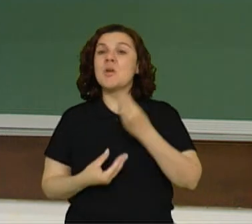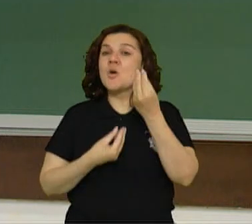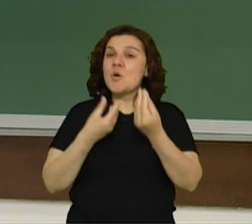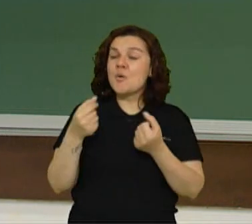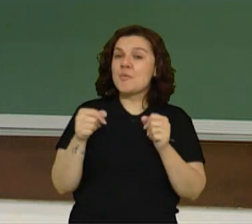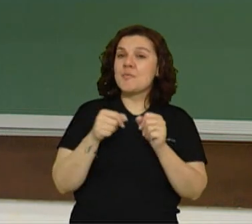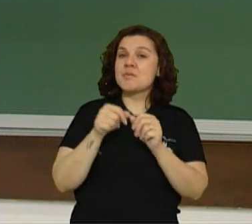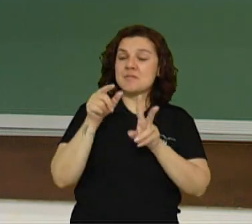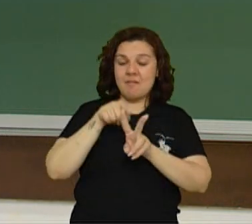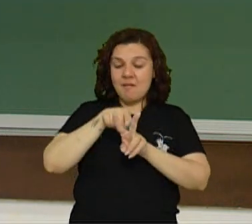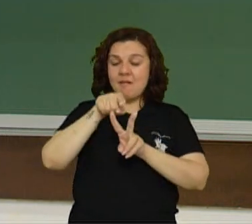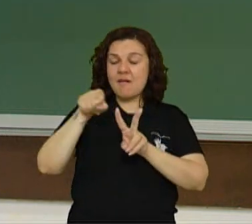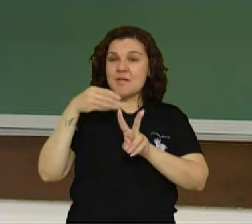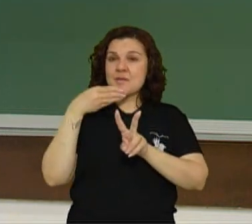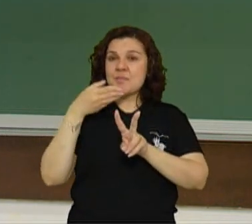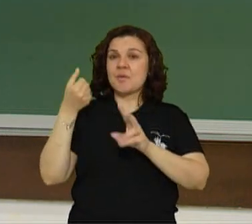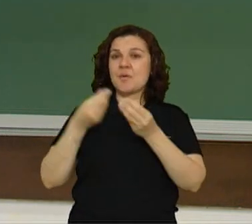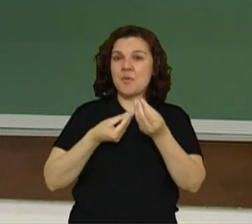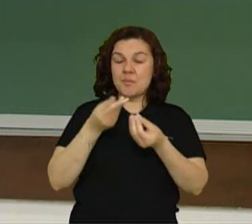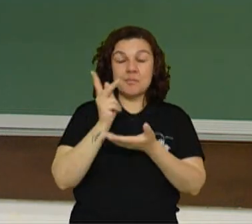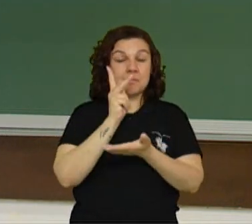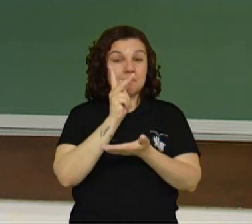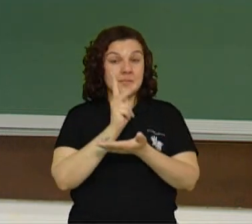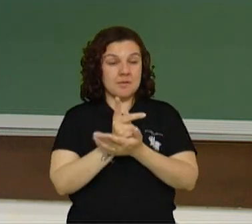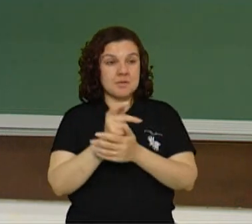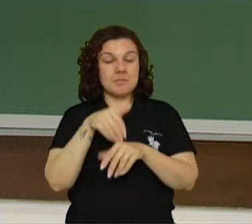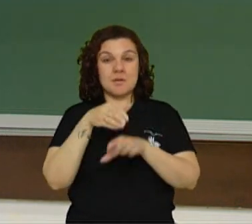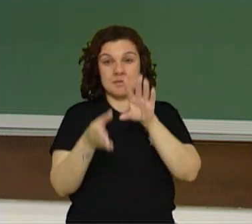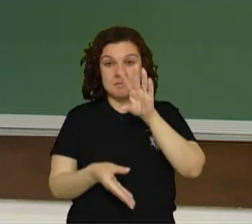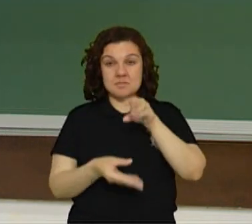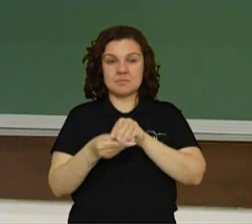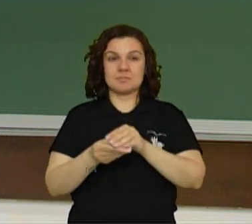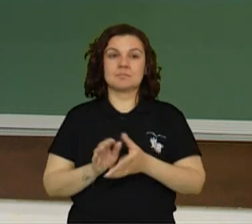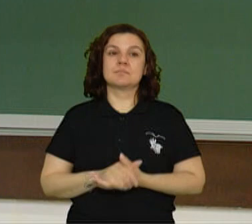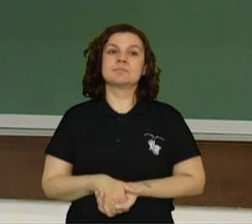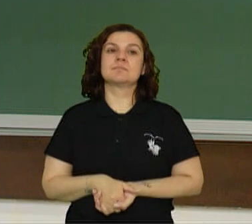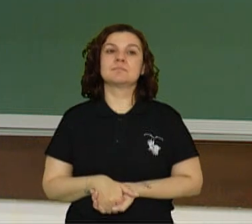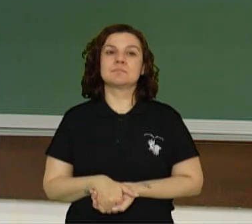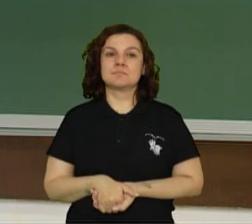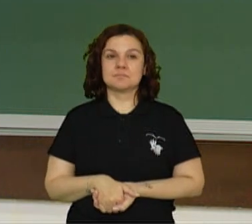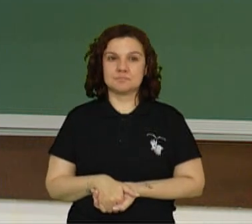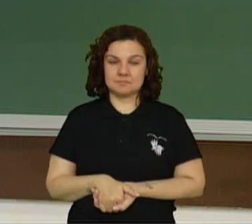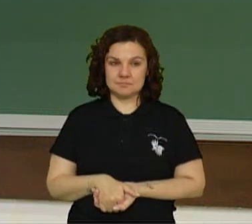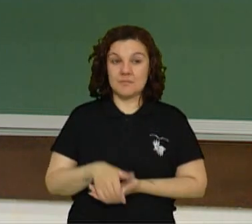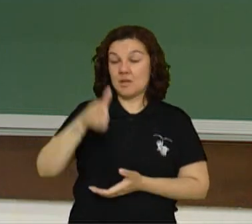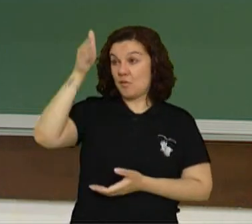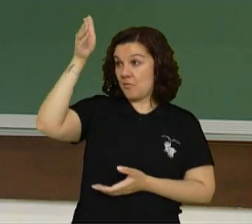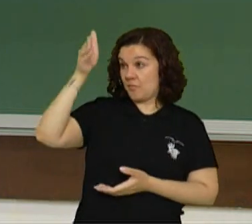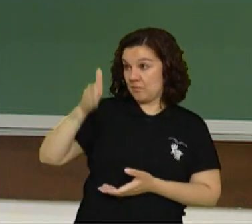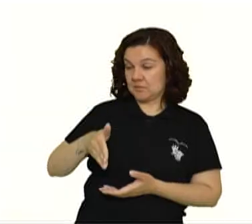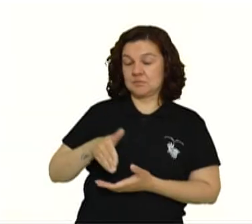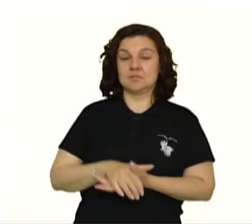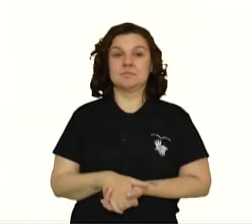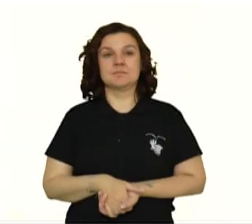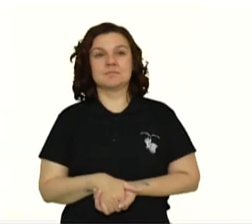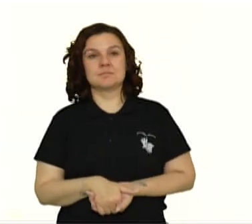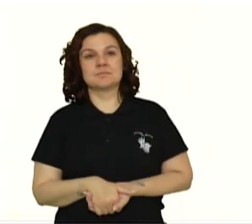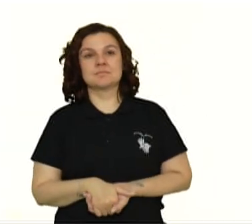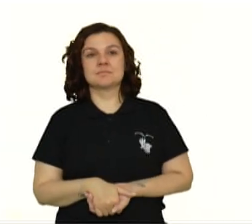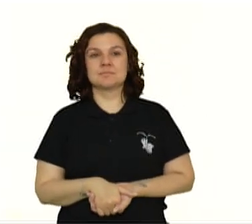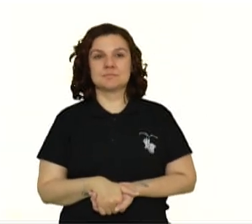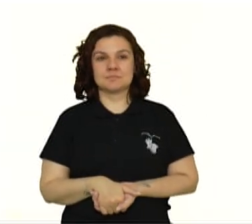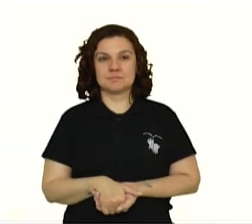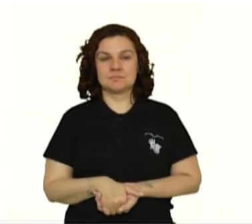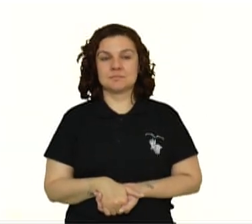para melhorar esse resultado? Sempre coloque o resultado mais simplificado possível. Faz a fatoração. Decompõe